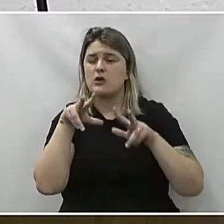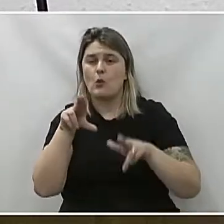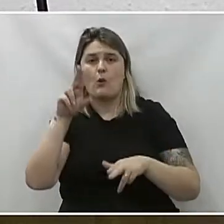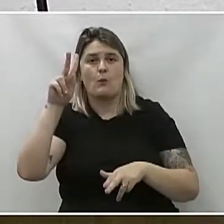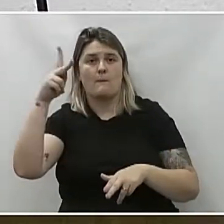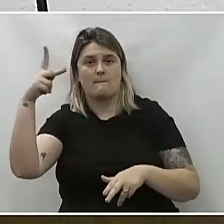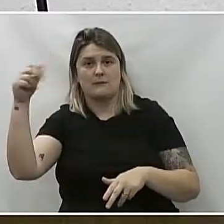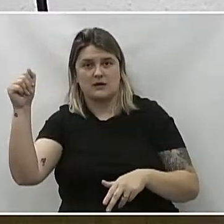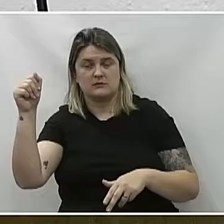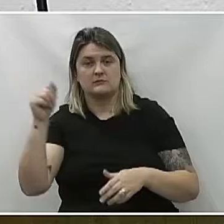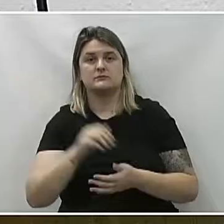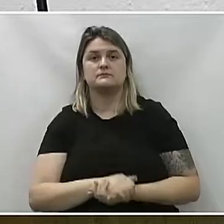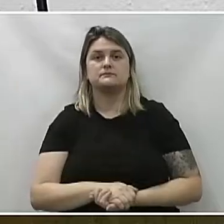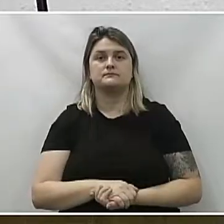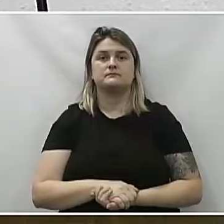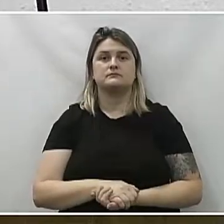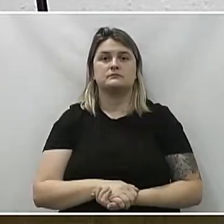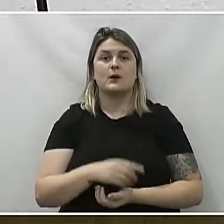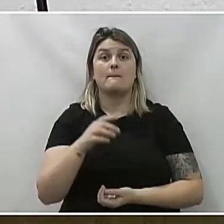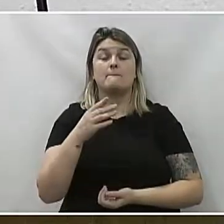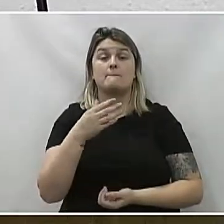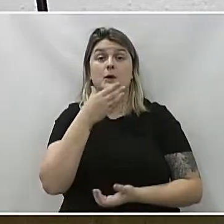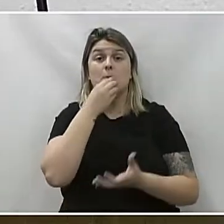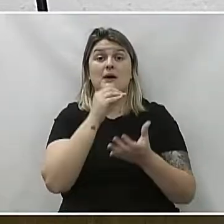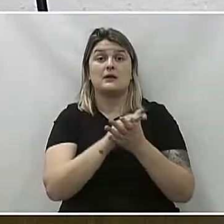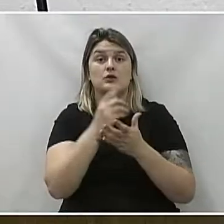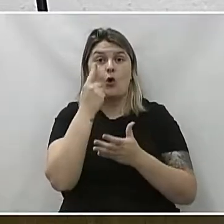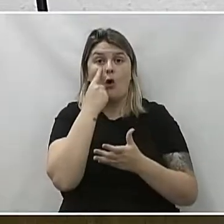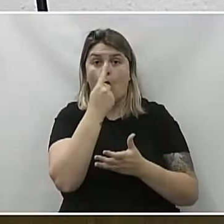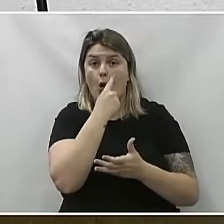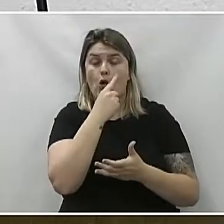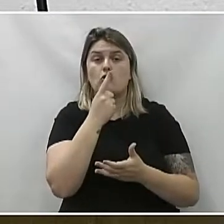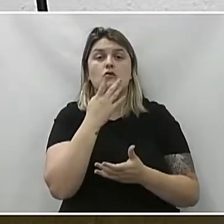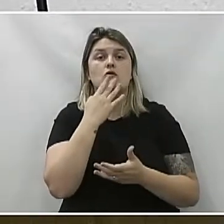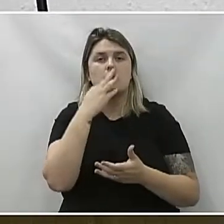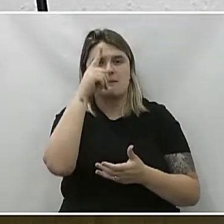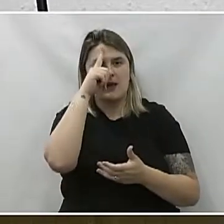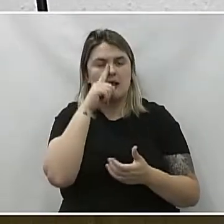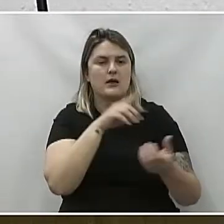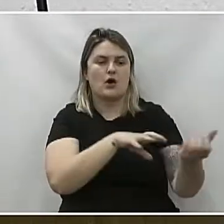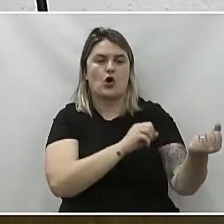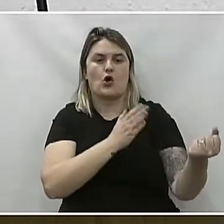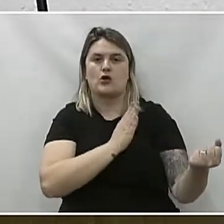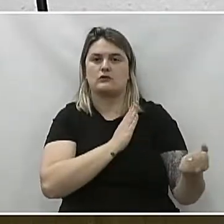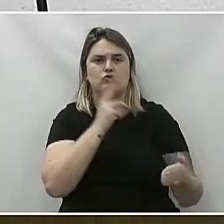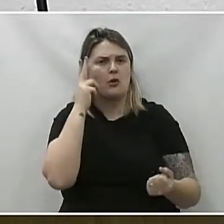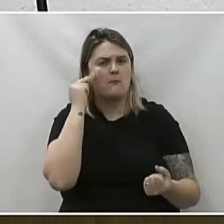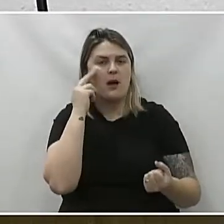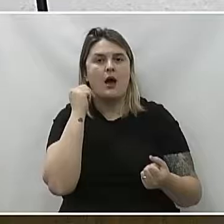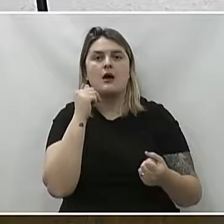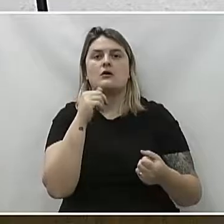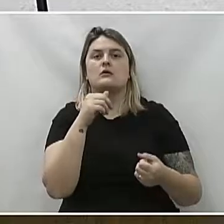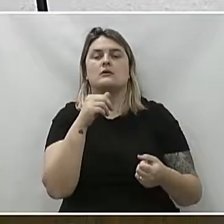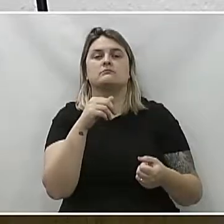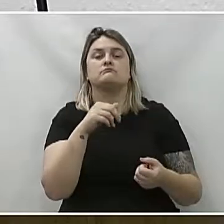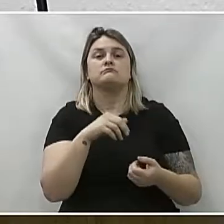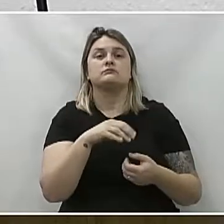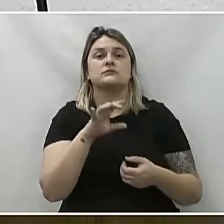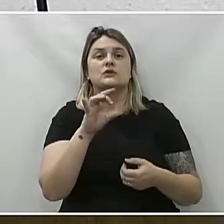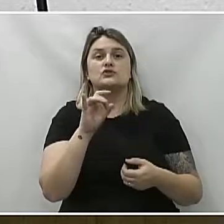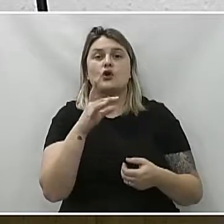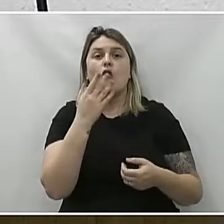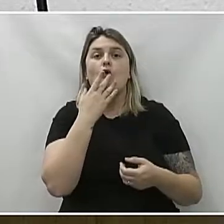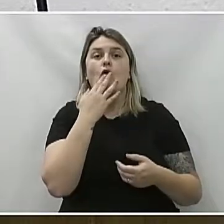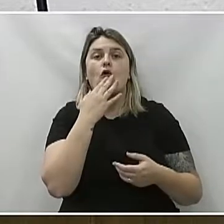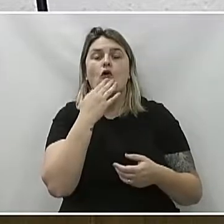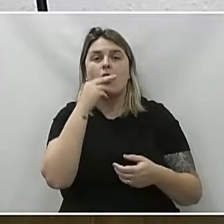A única diferença é que ele estava com olhos amarelos e a pele amarela. Pressão normal, saturação normal. Era só